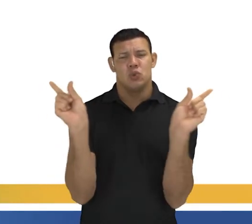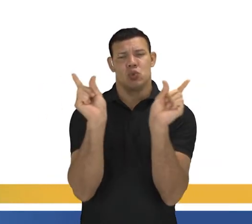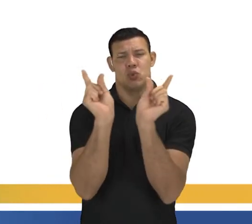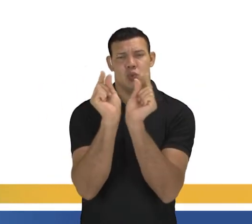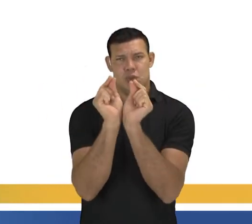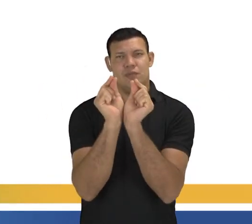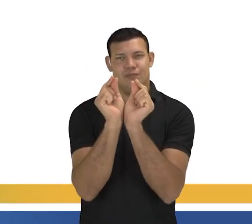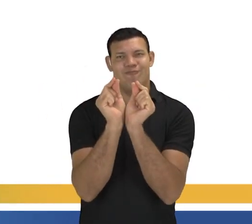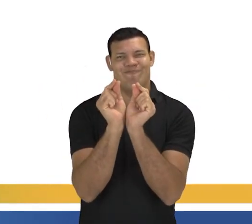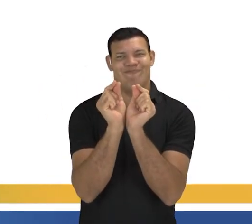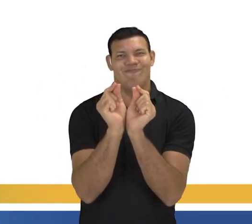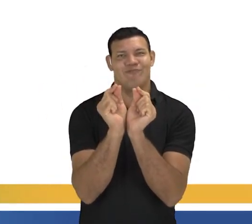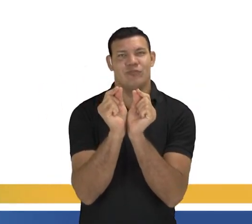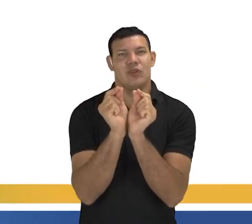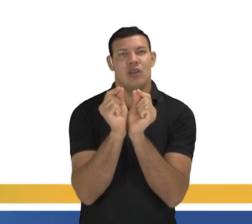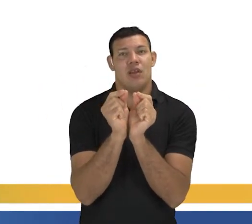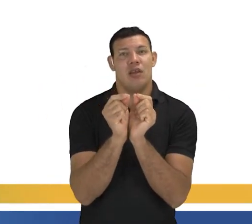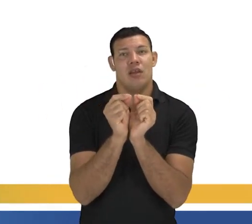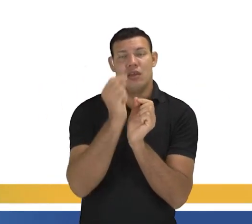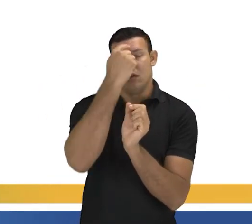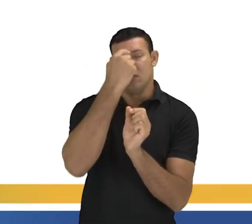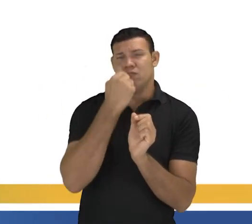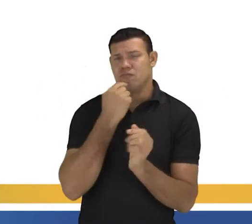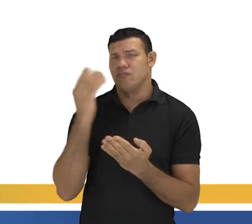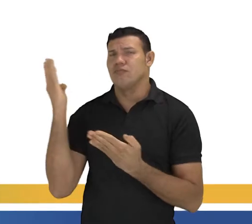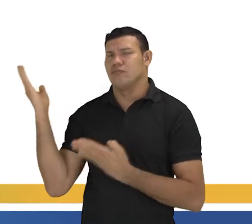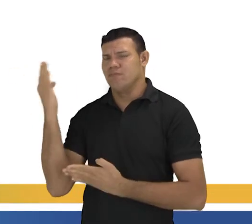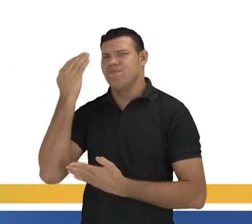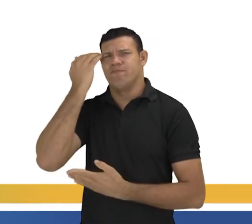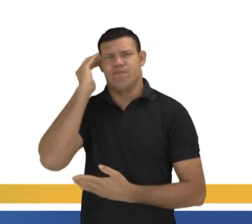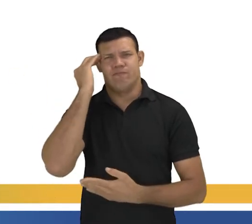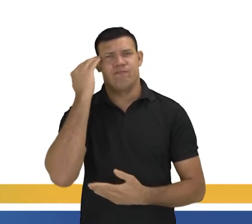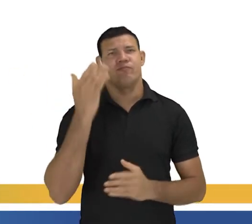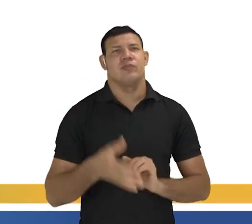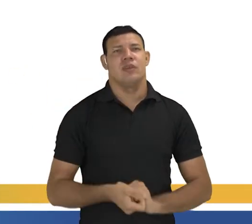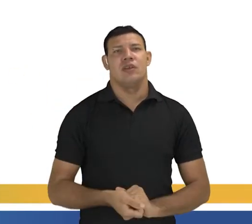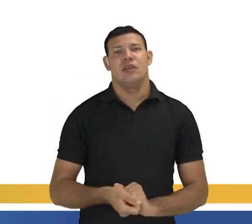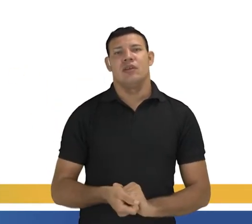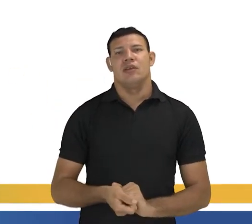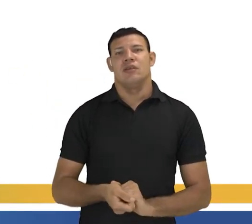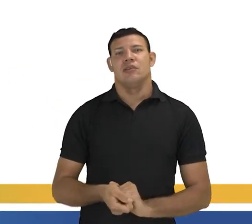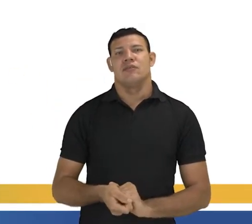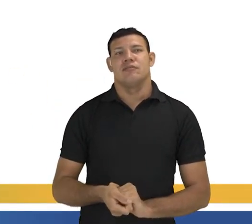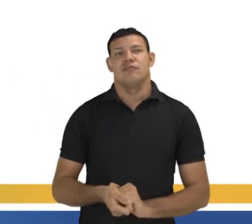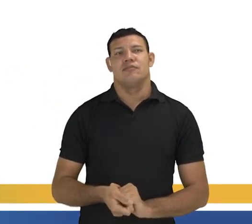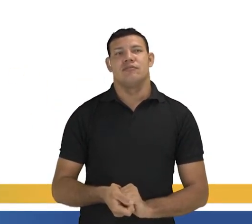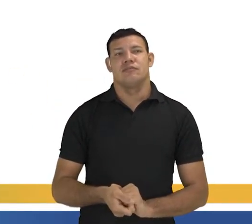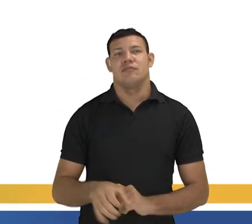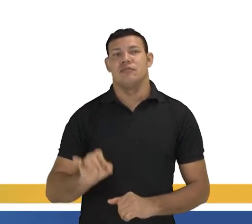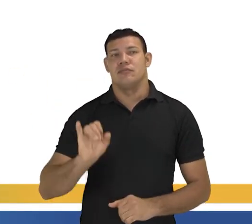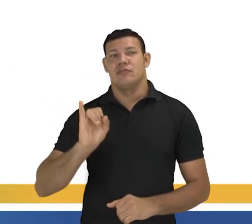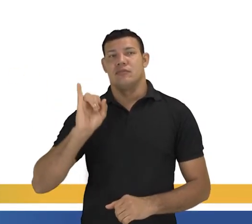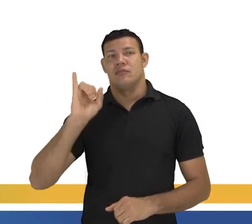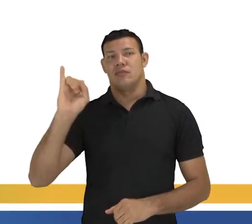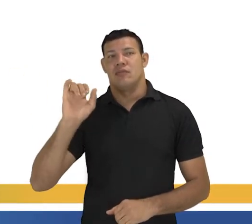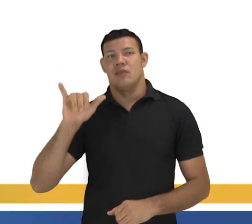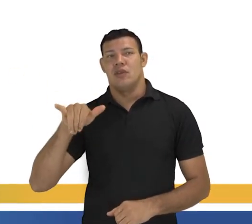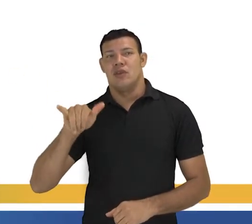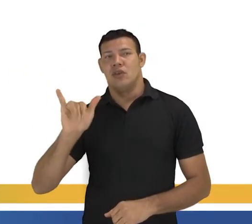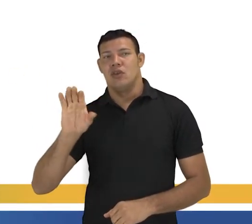Eu separei ele na tela direitinho para que vocês possam entender. Com os pronomes I, you, we and